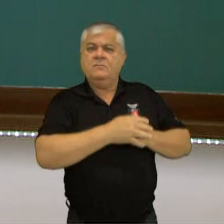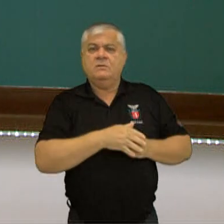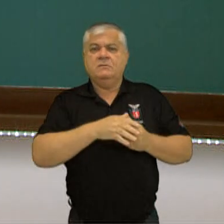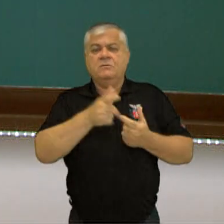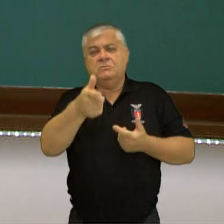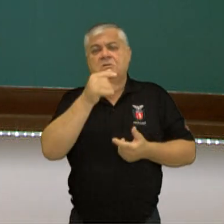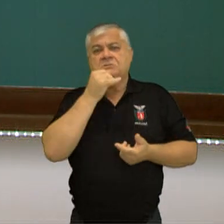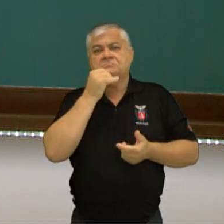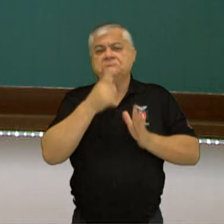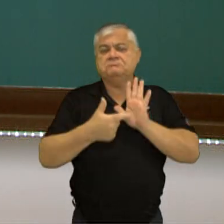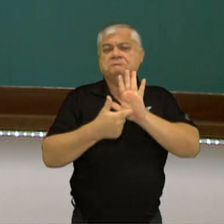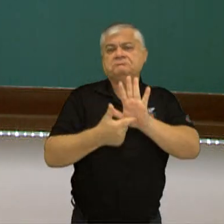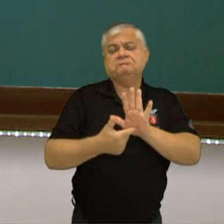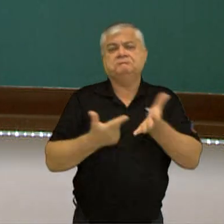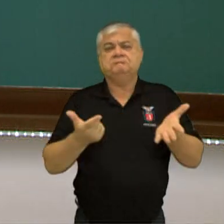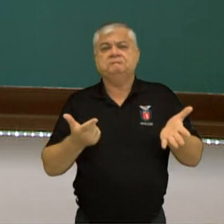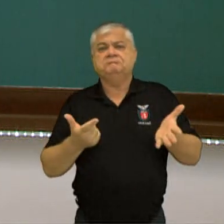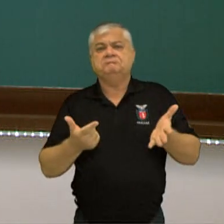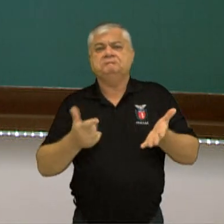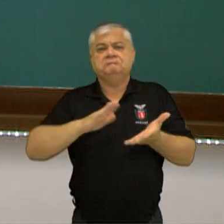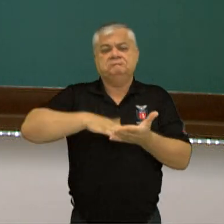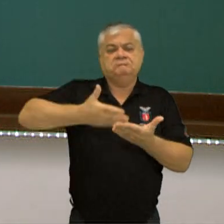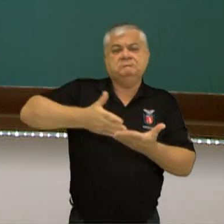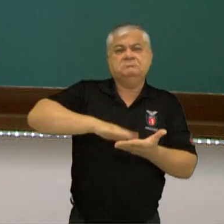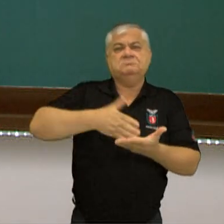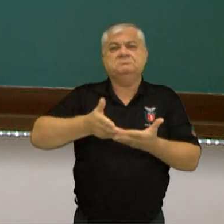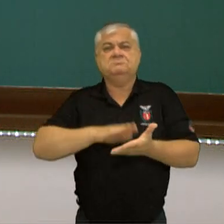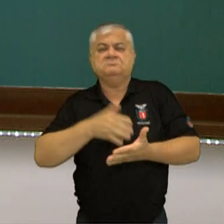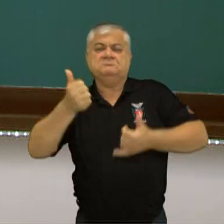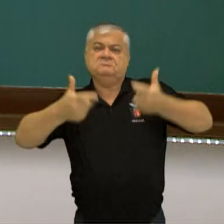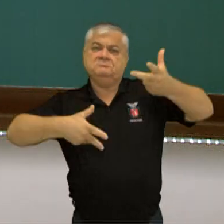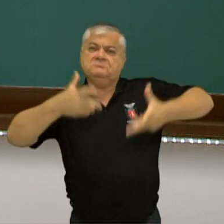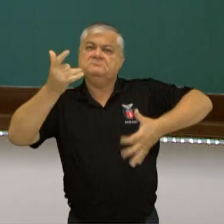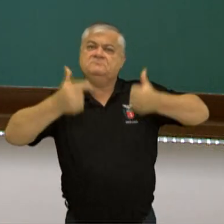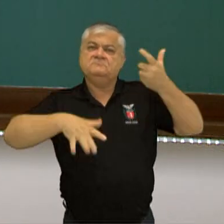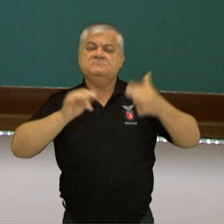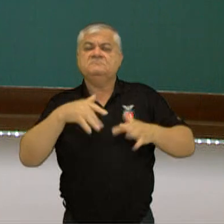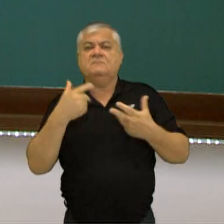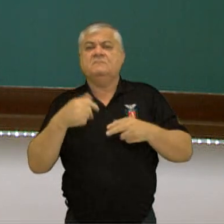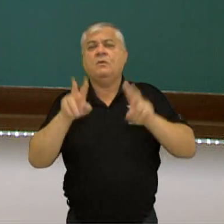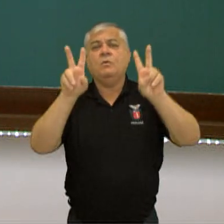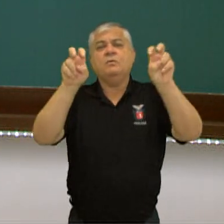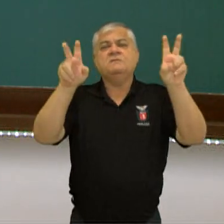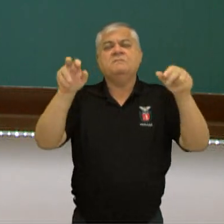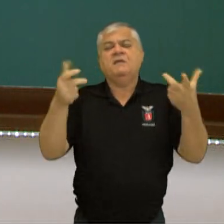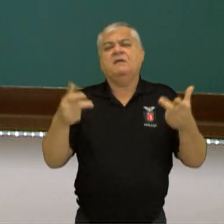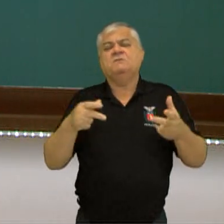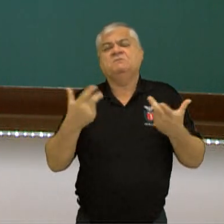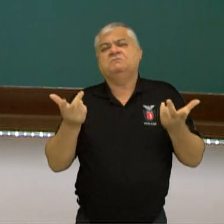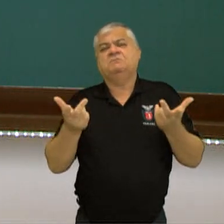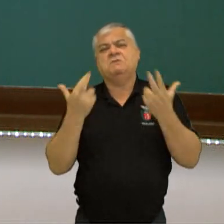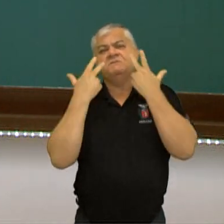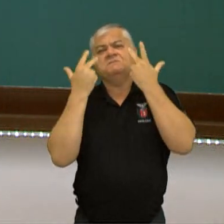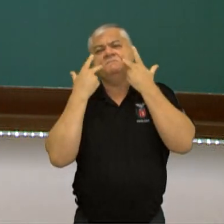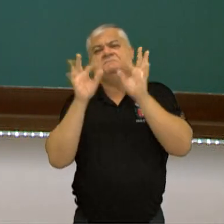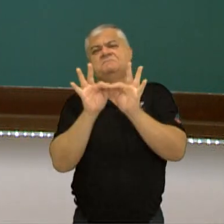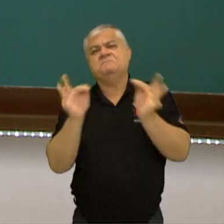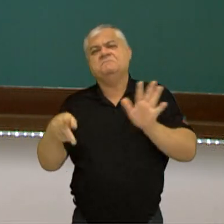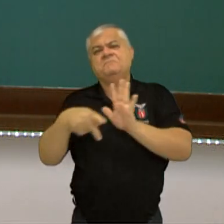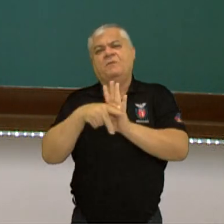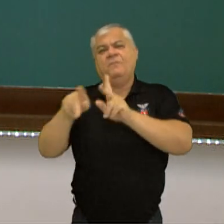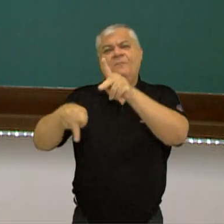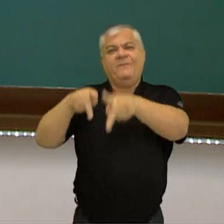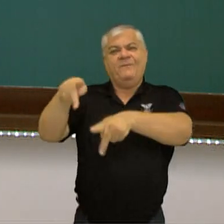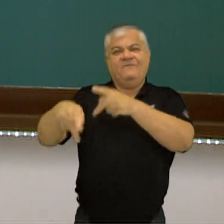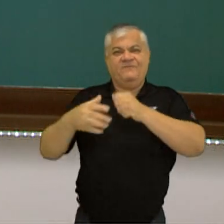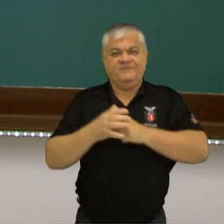contextos, né, dentro de concepções populares ali. Tá? Os personagens eram